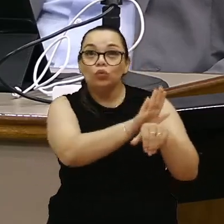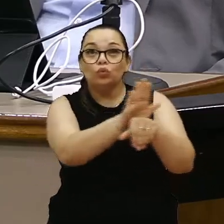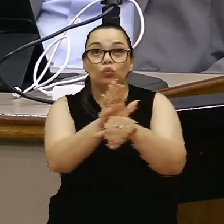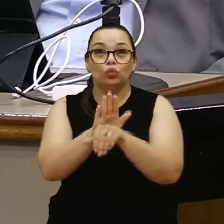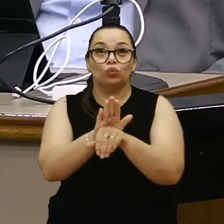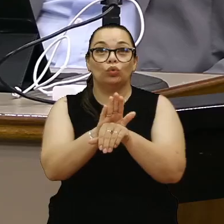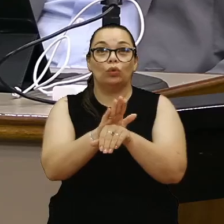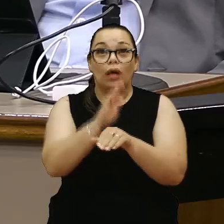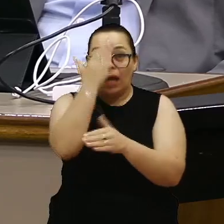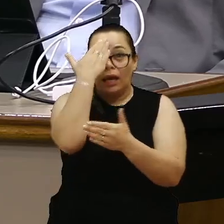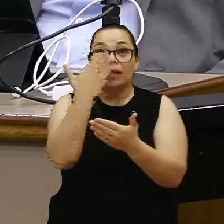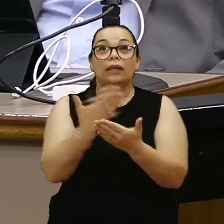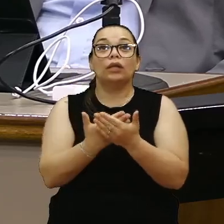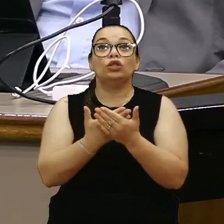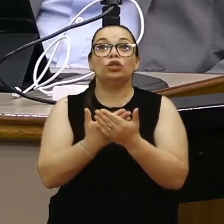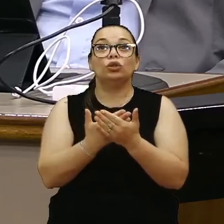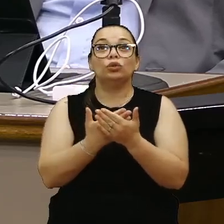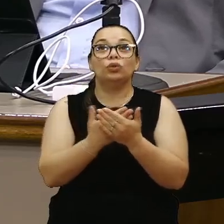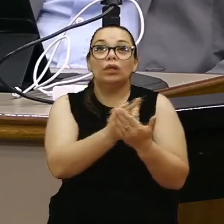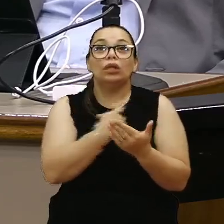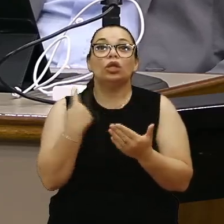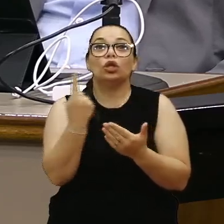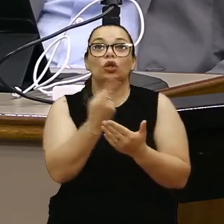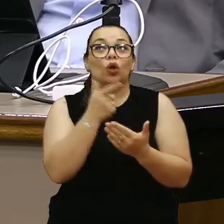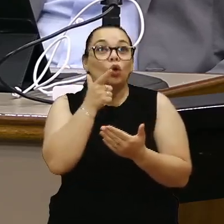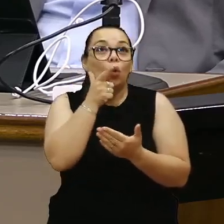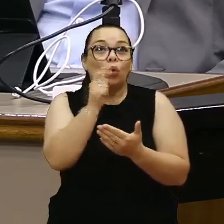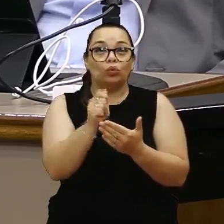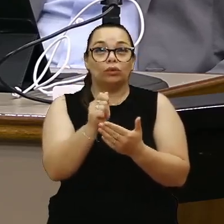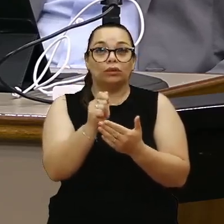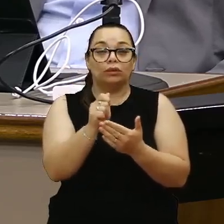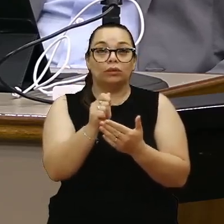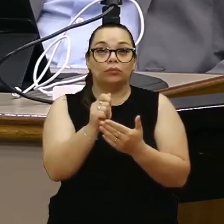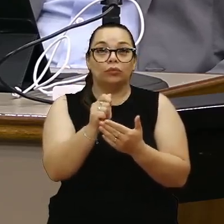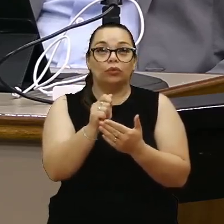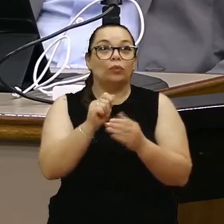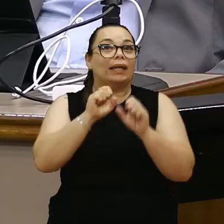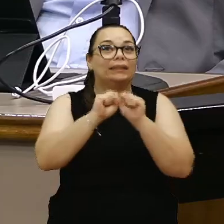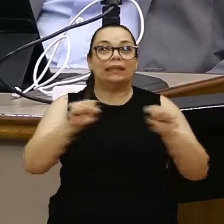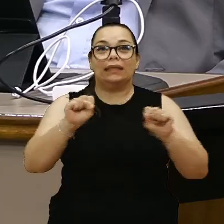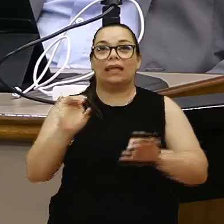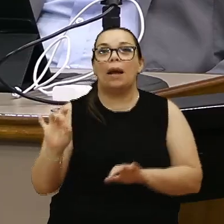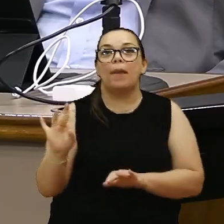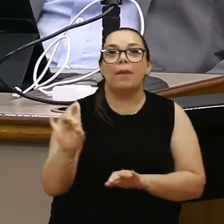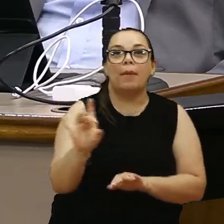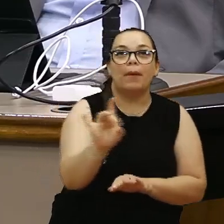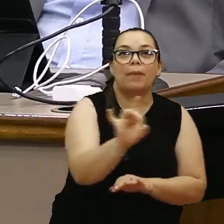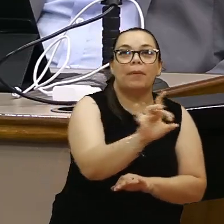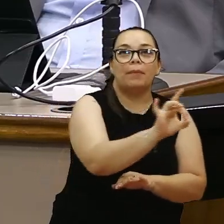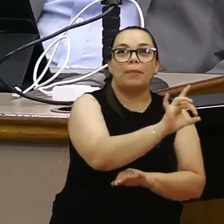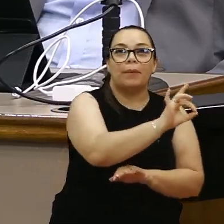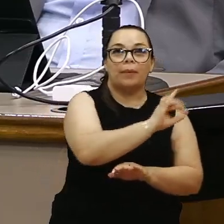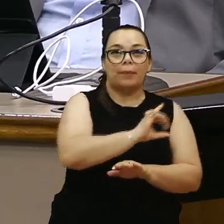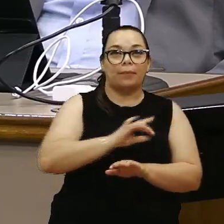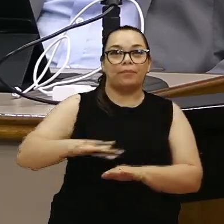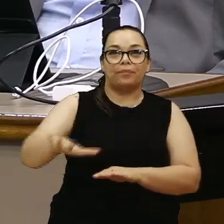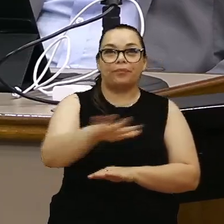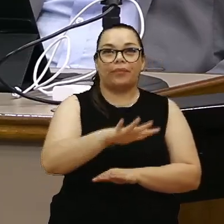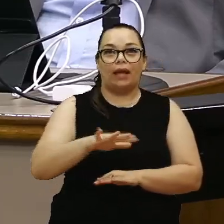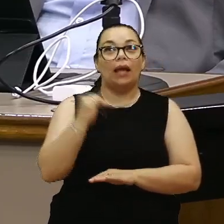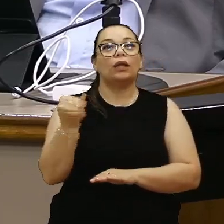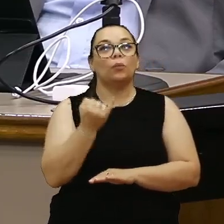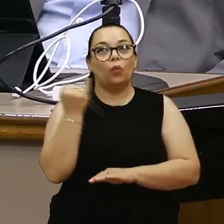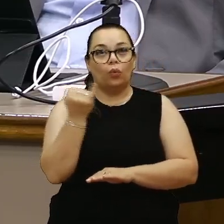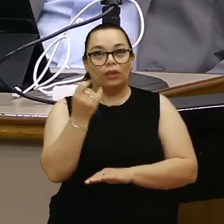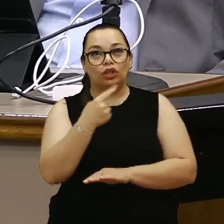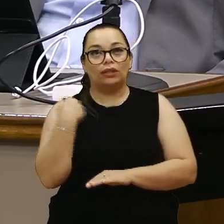porque eu acredito que é assim que a gente consegue, a gente não vai conseguir ter uma secretaria para cada área importante